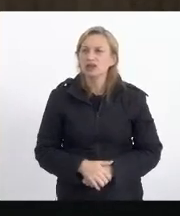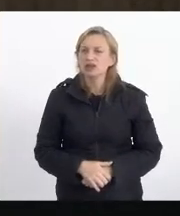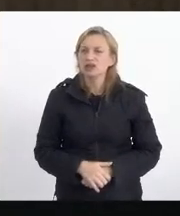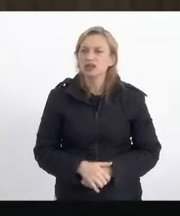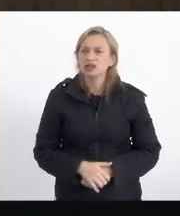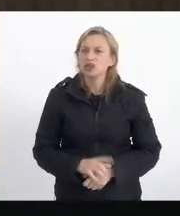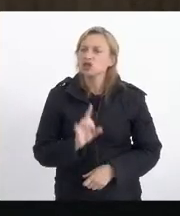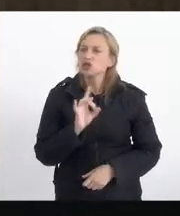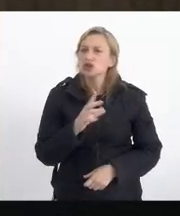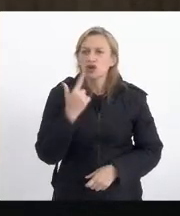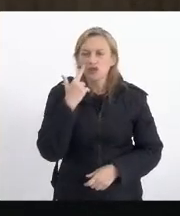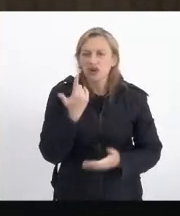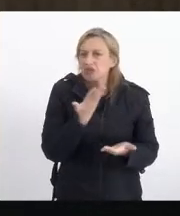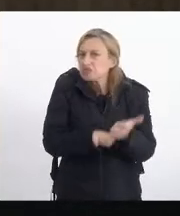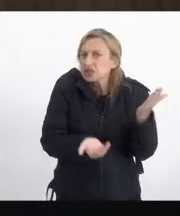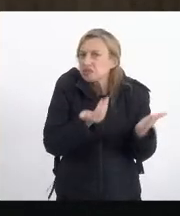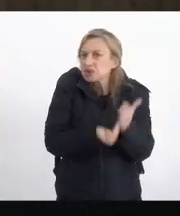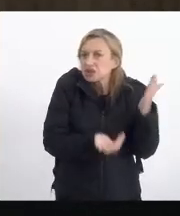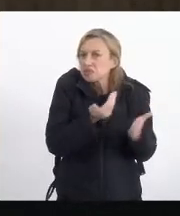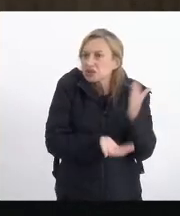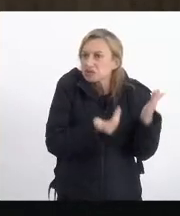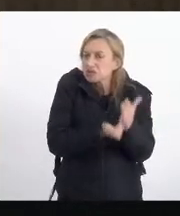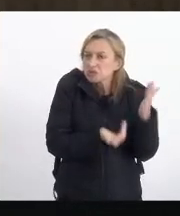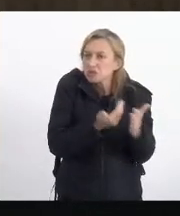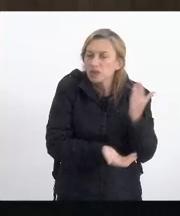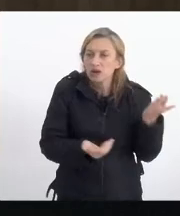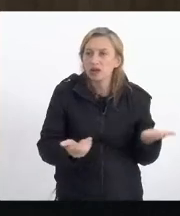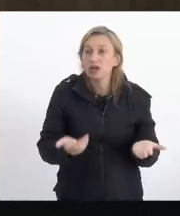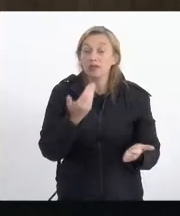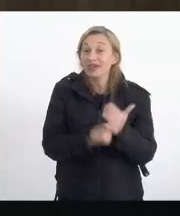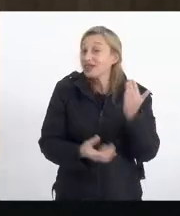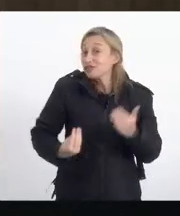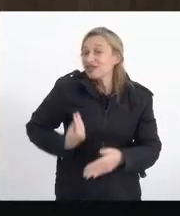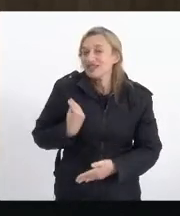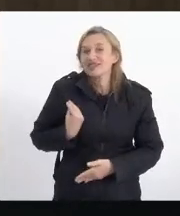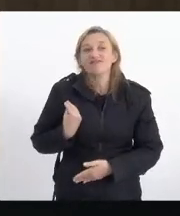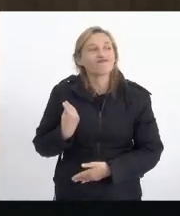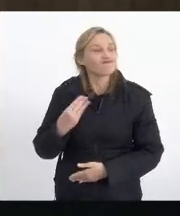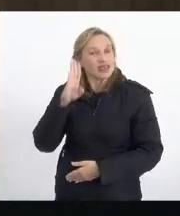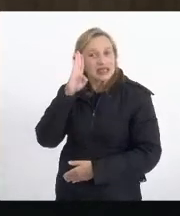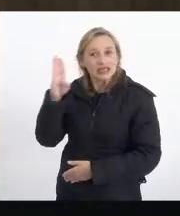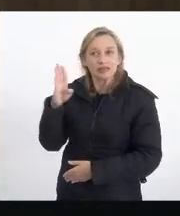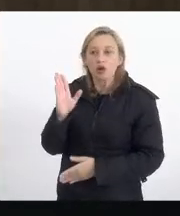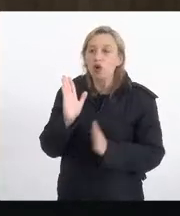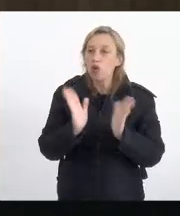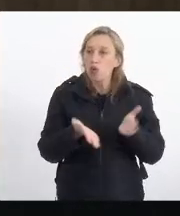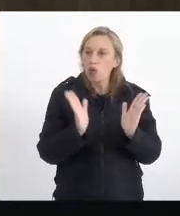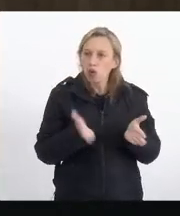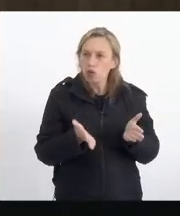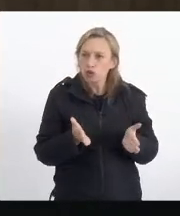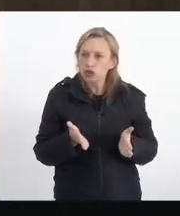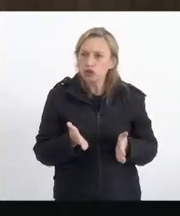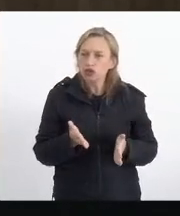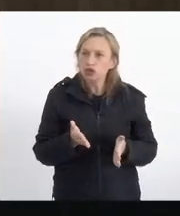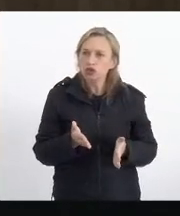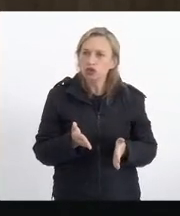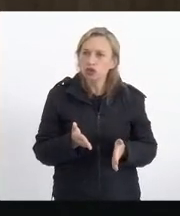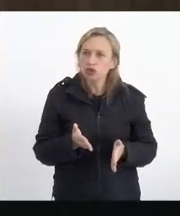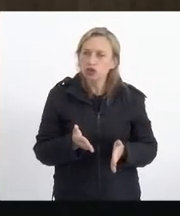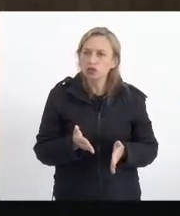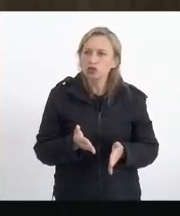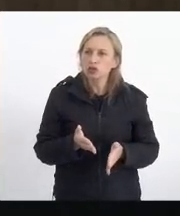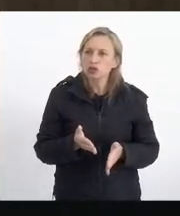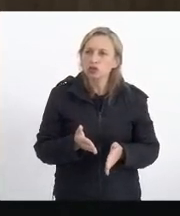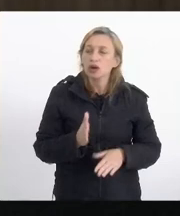e nós só viemos perdendo, perdendo e perdendo, inclusive perdendo a vida. Hoje sucumbiu, tombou ao